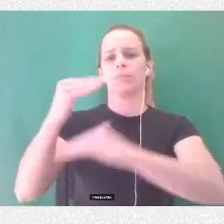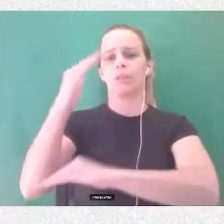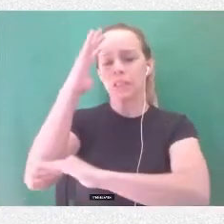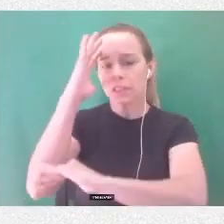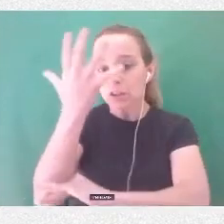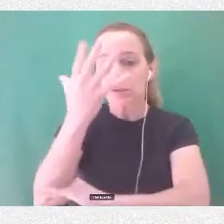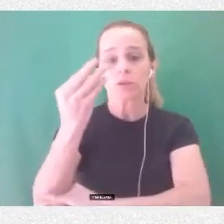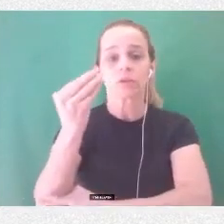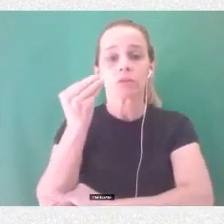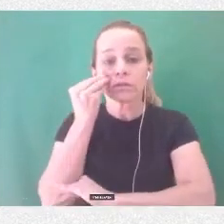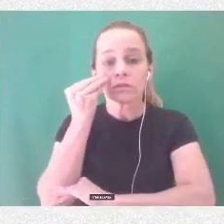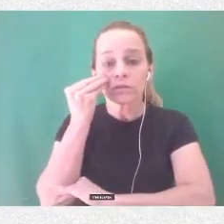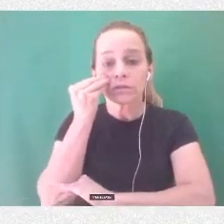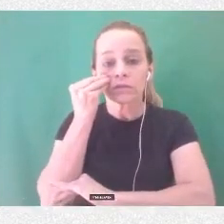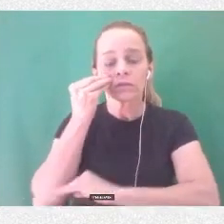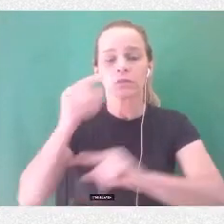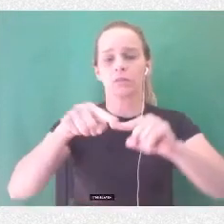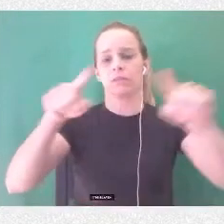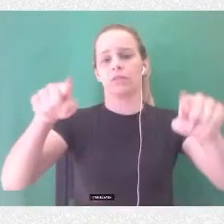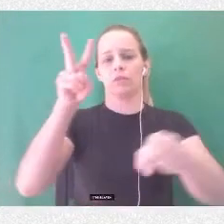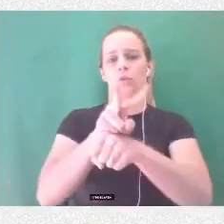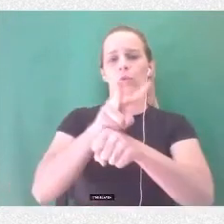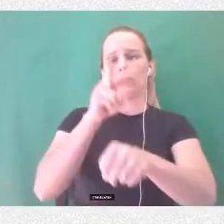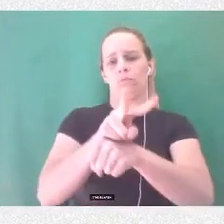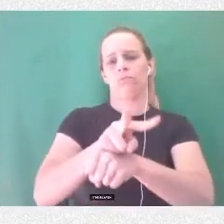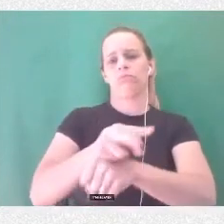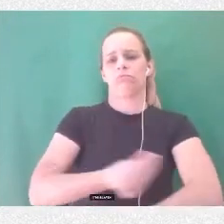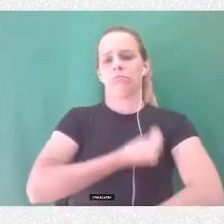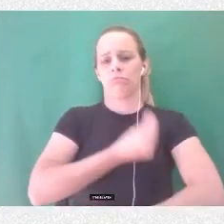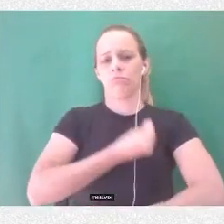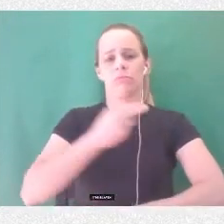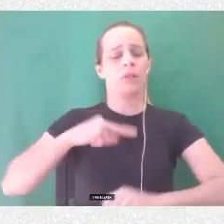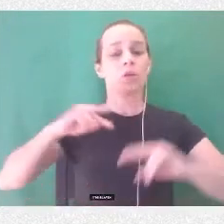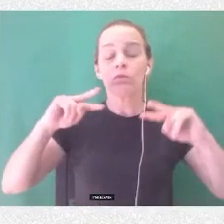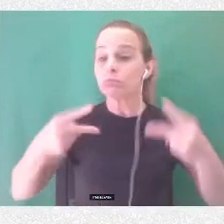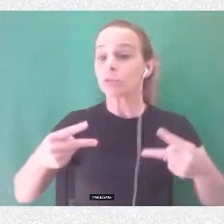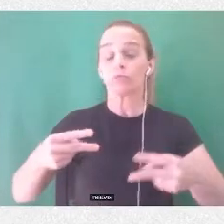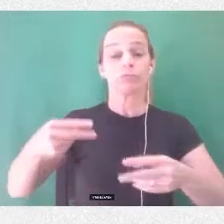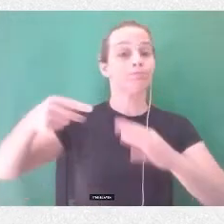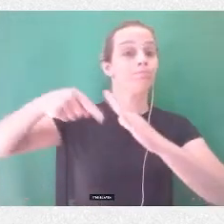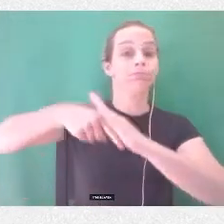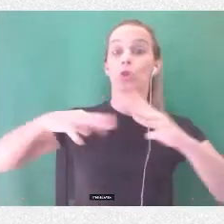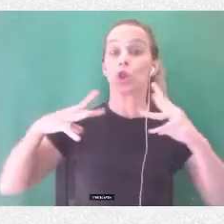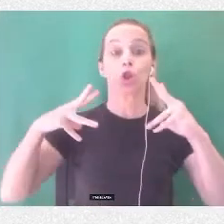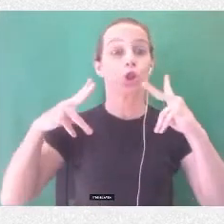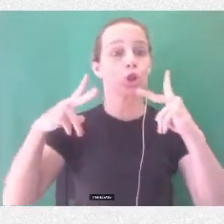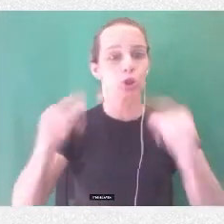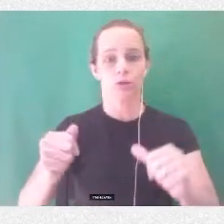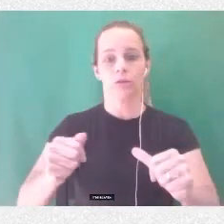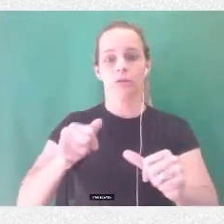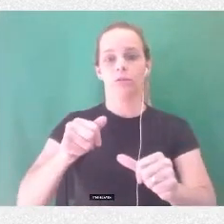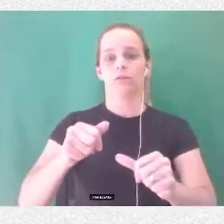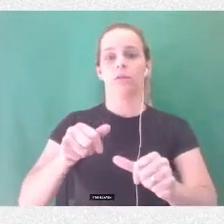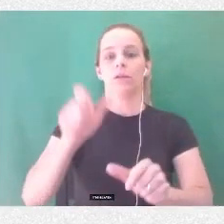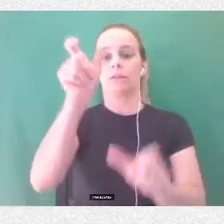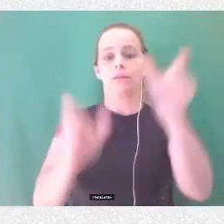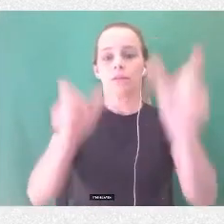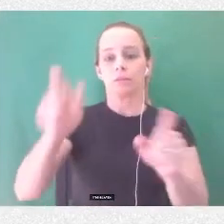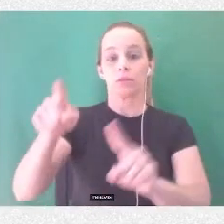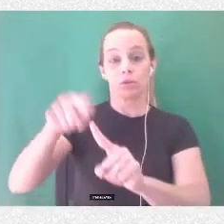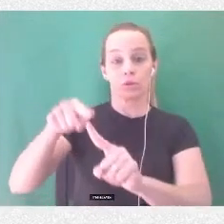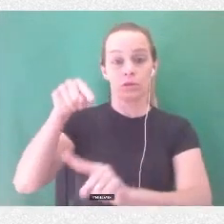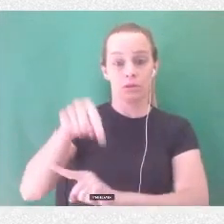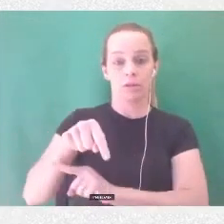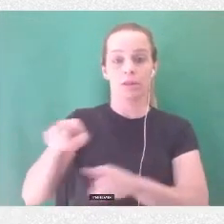ciência para a proteção da vida. Reconhecimentos profundos do povo toledano. Também ao